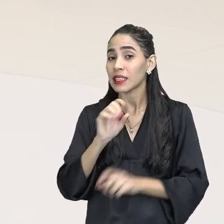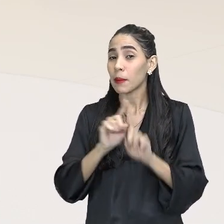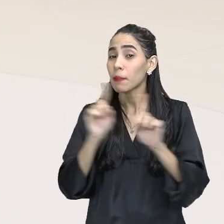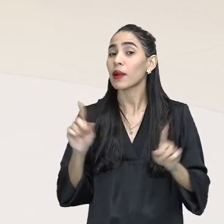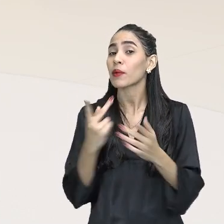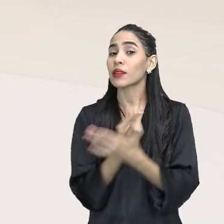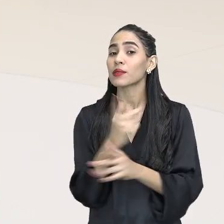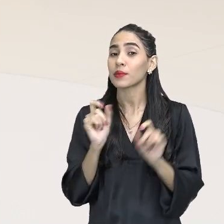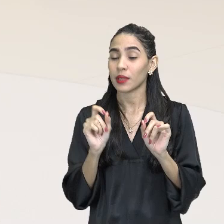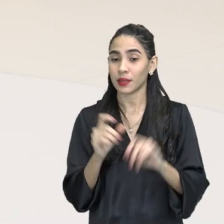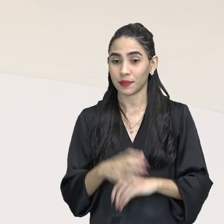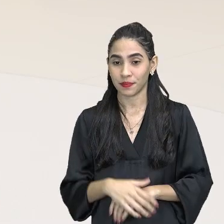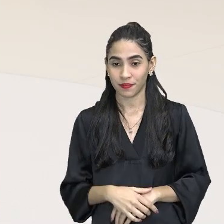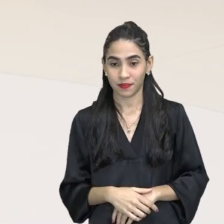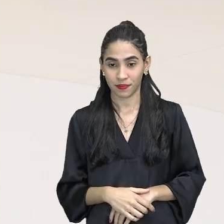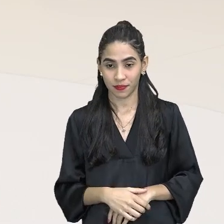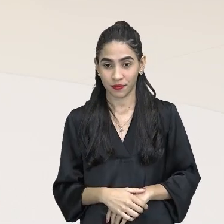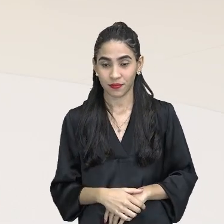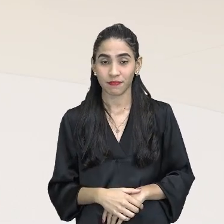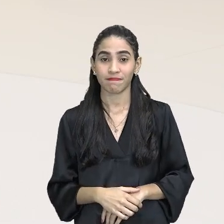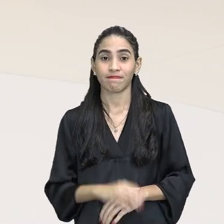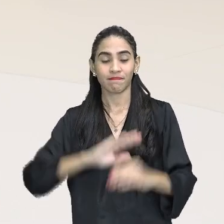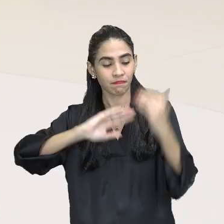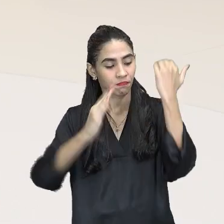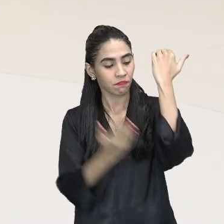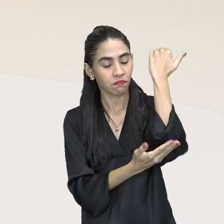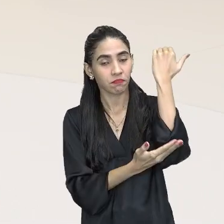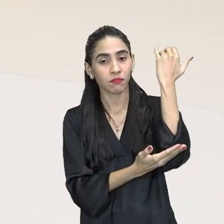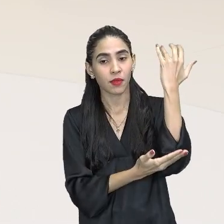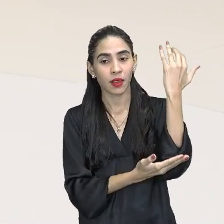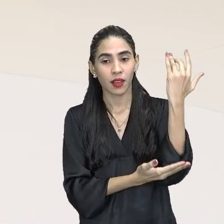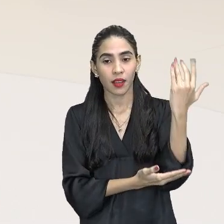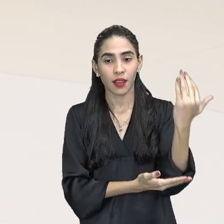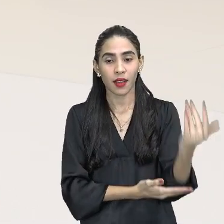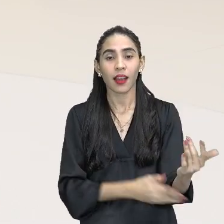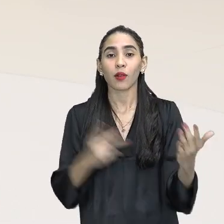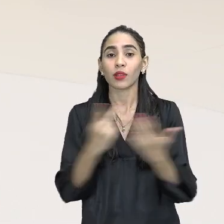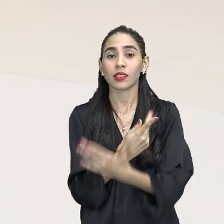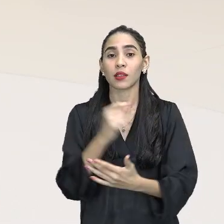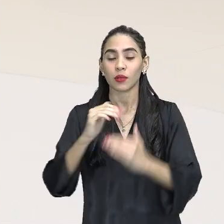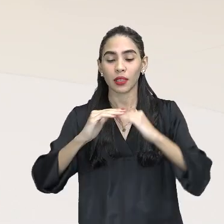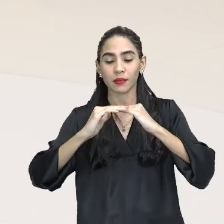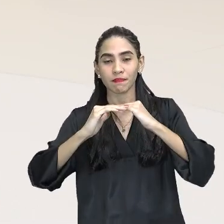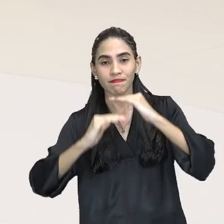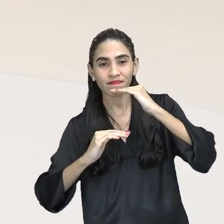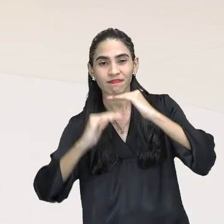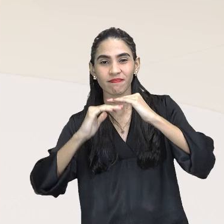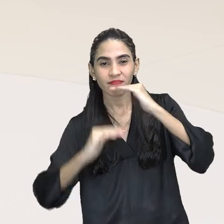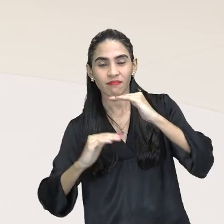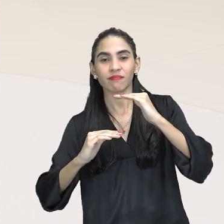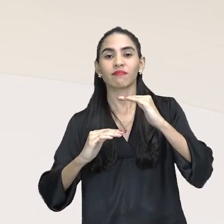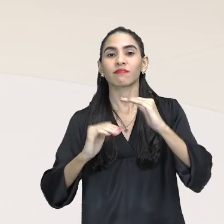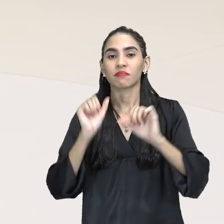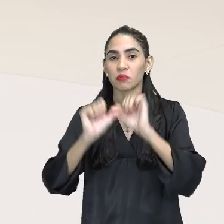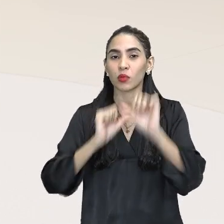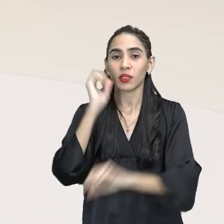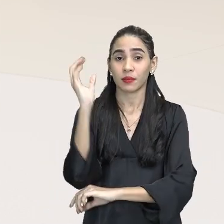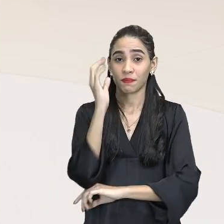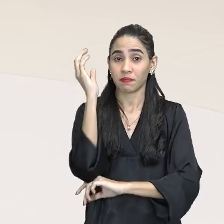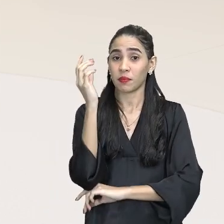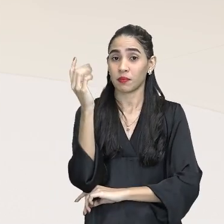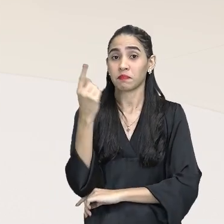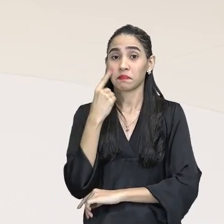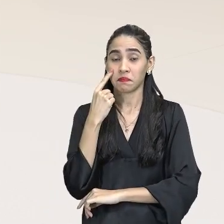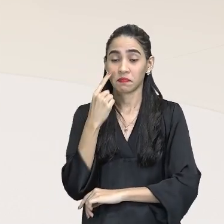vem? Vem o caso do desmatamento, que causa um desequilíbrio aí nesses fenômenos que a gente